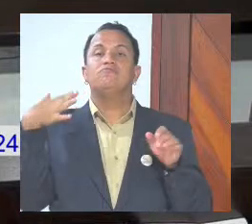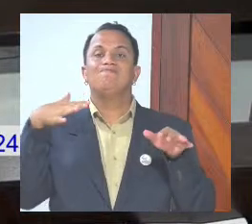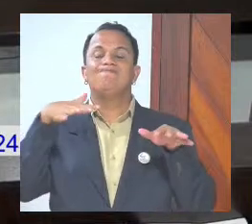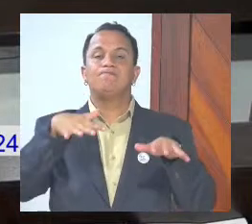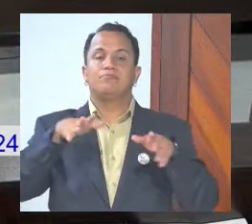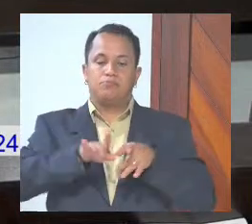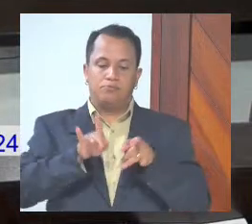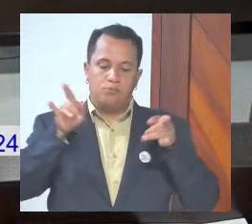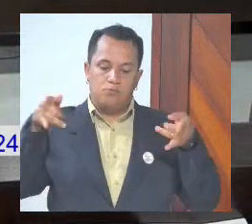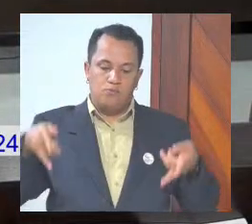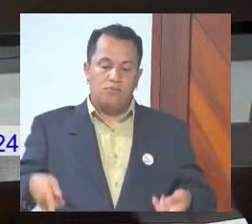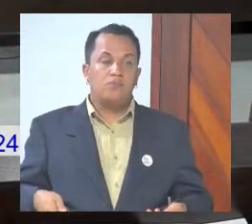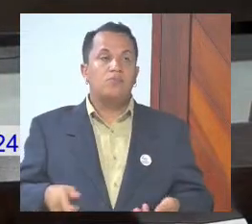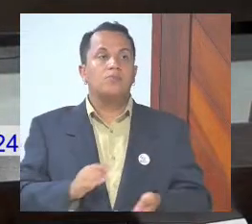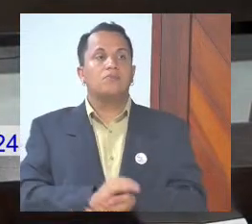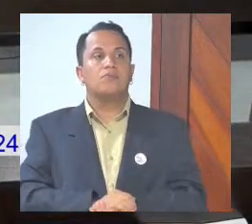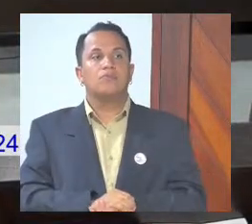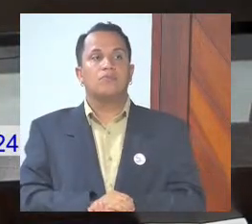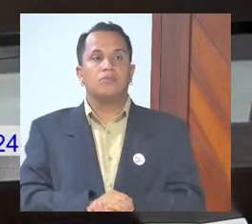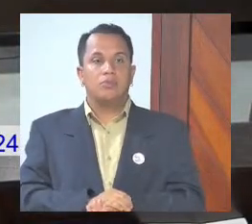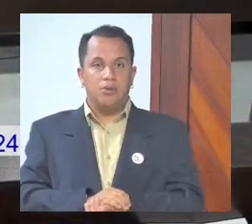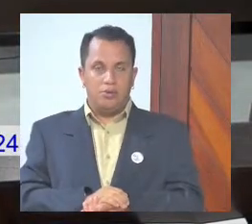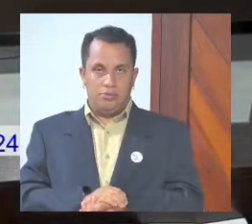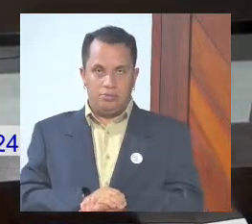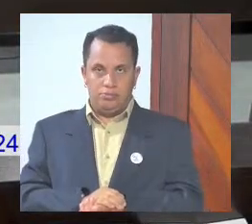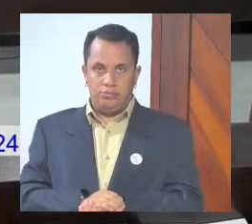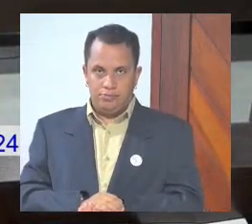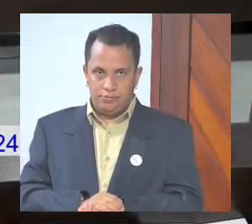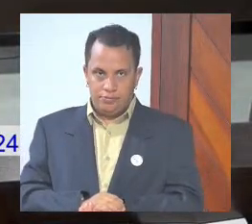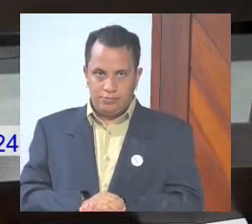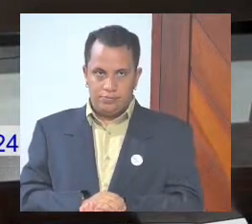composição desta diretoria.